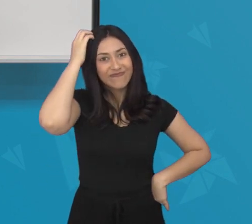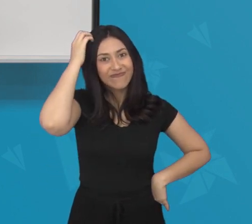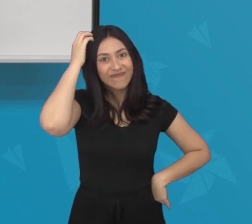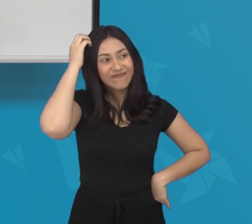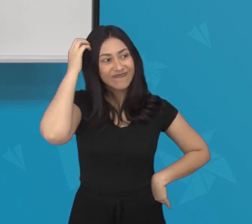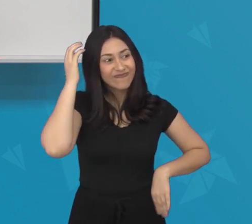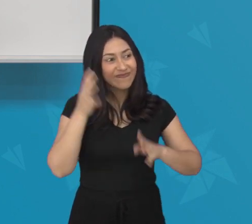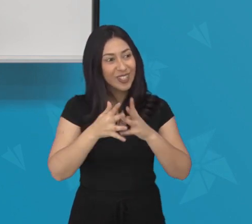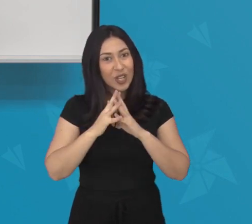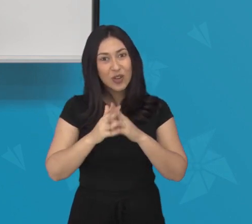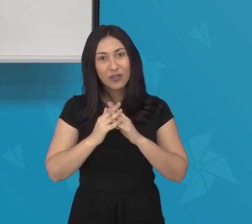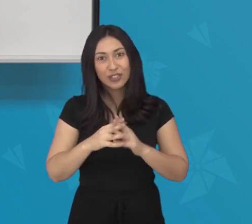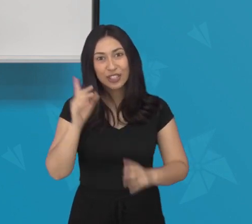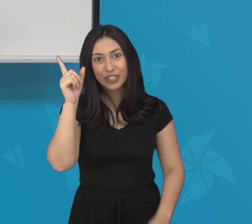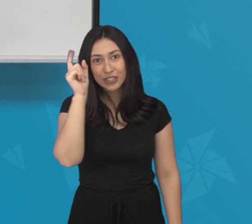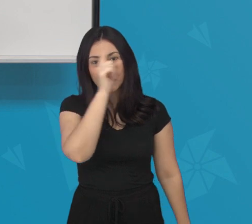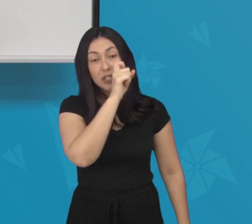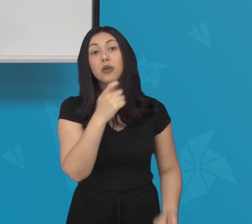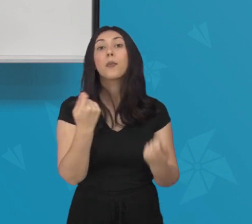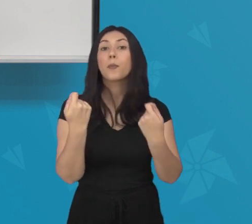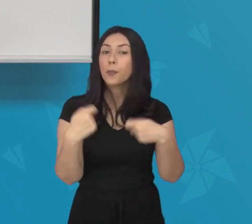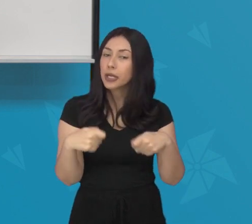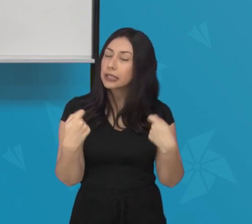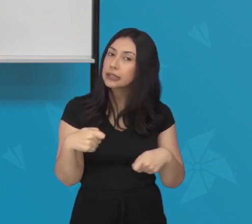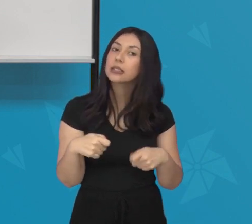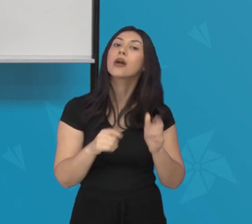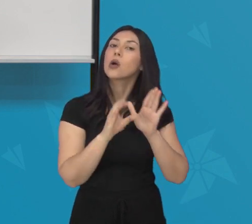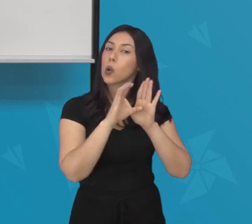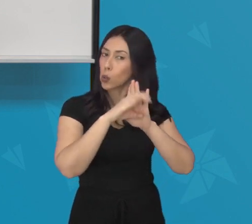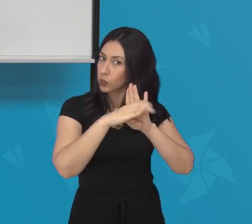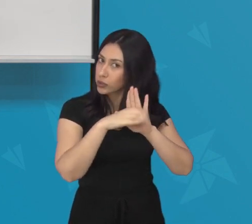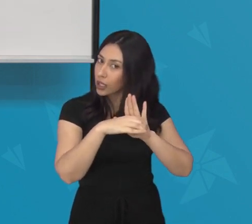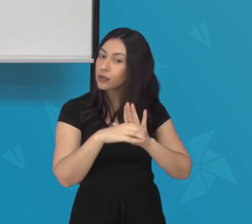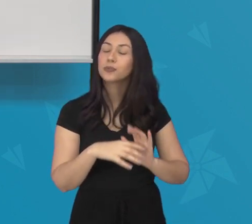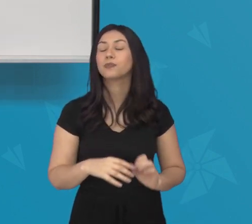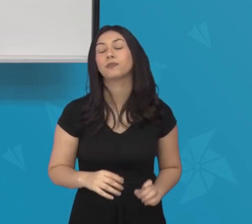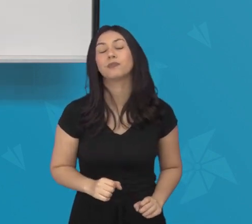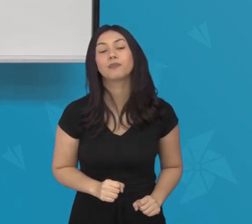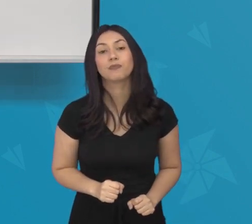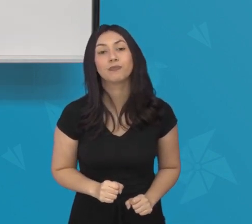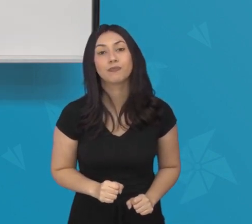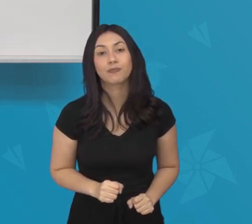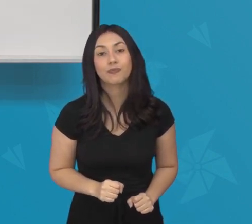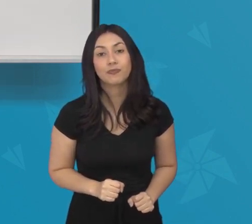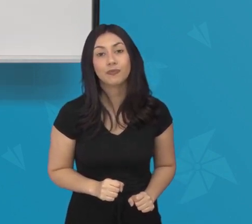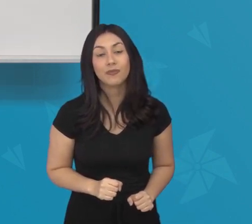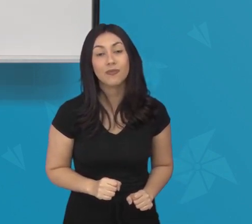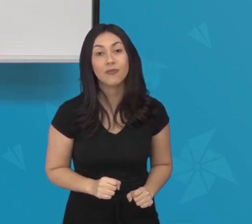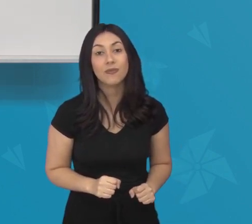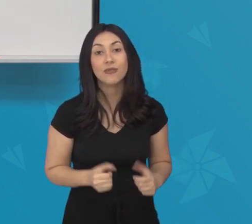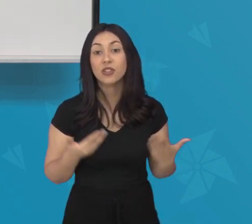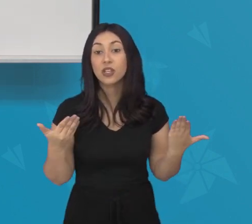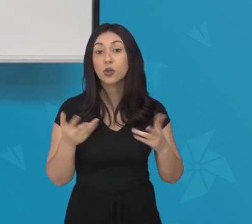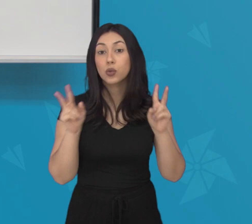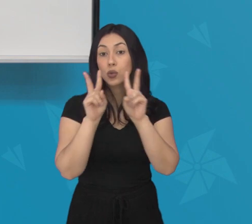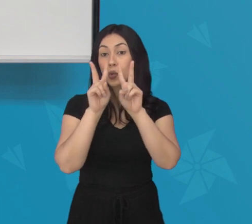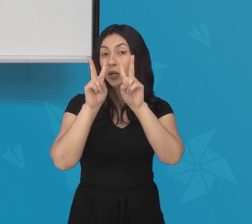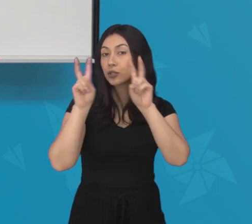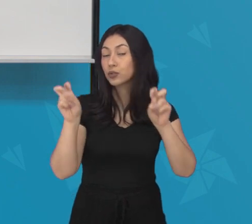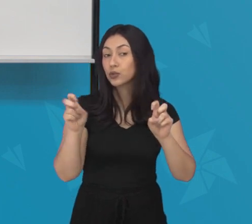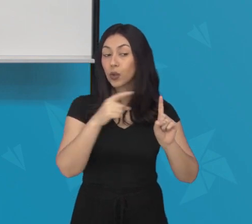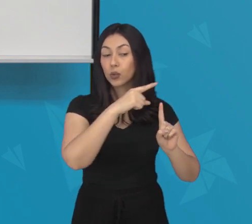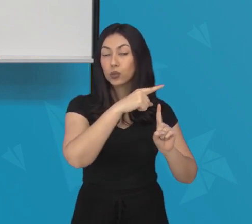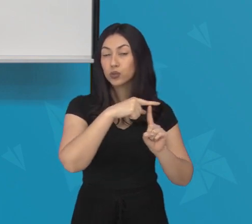ficou difícil, tá bom? Tem que construir o nosso conhecimento sobre bases sólidas. Então vamos lá. Vamos conversar agora sobre